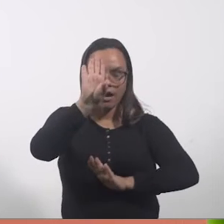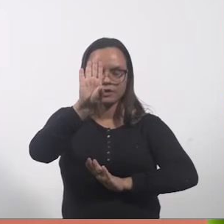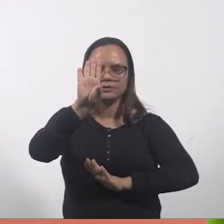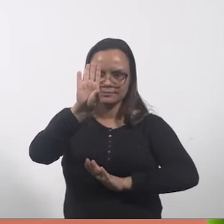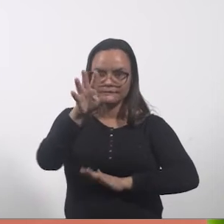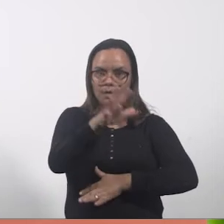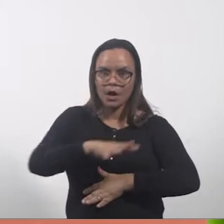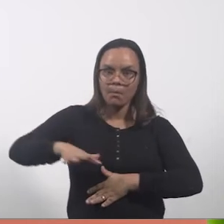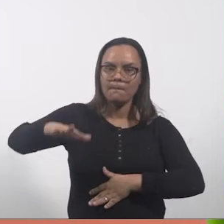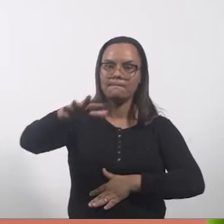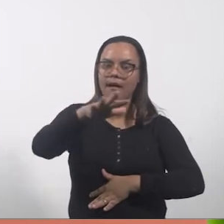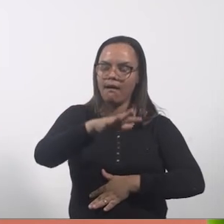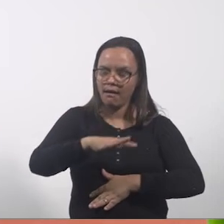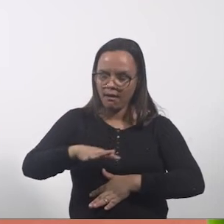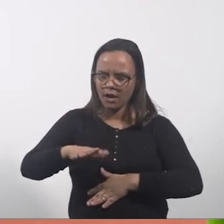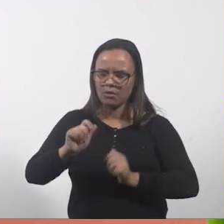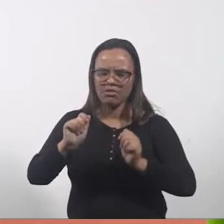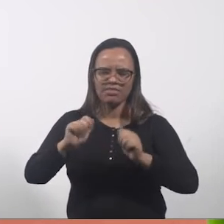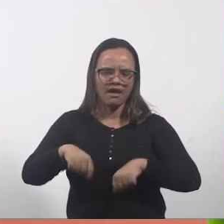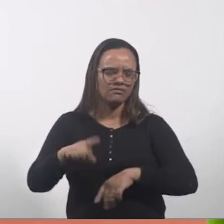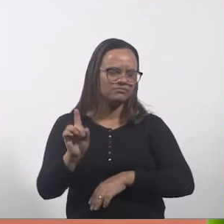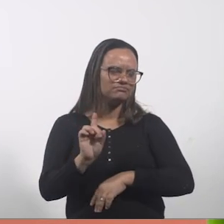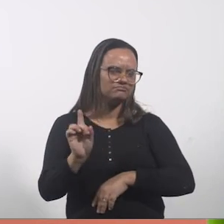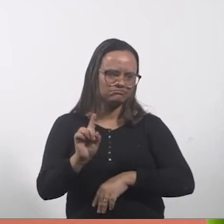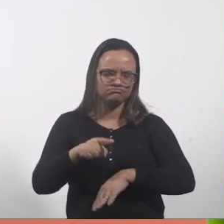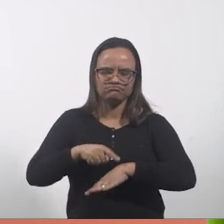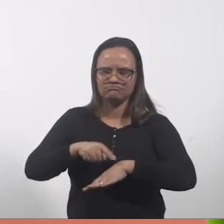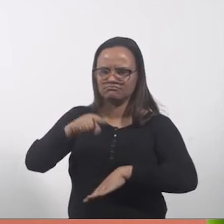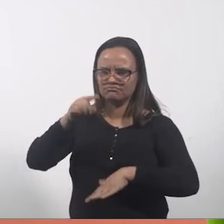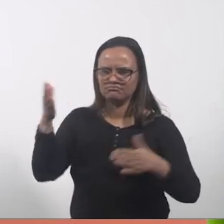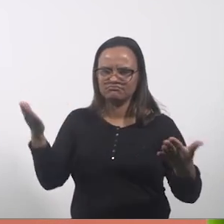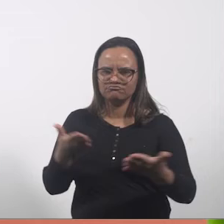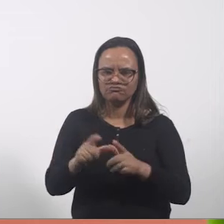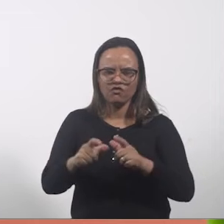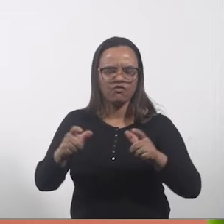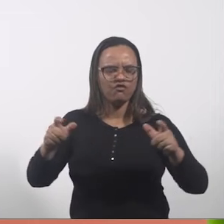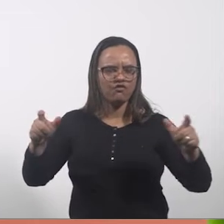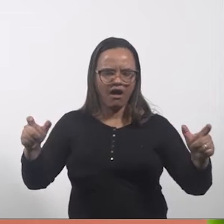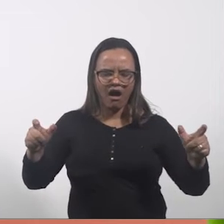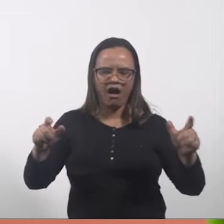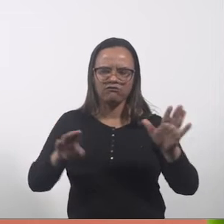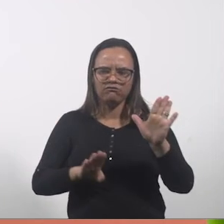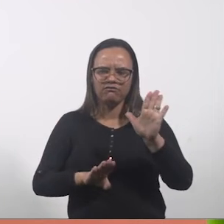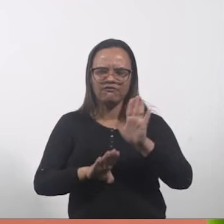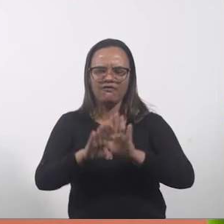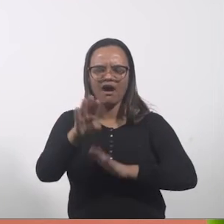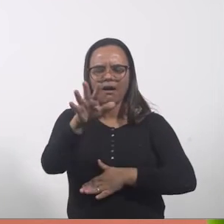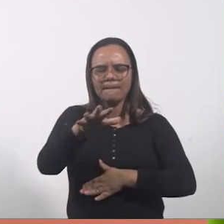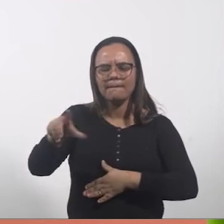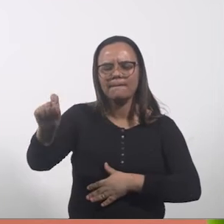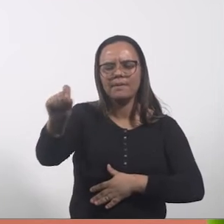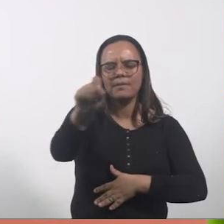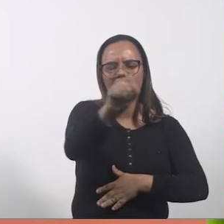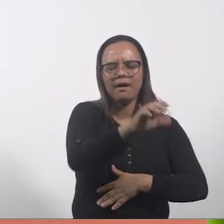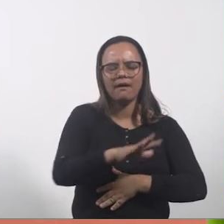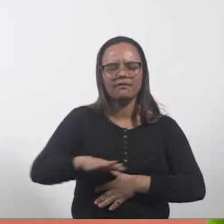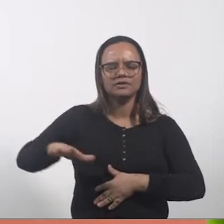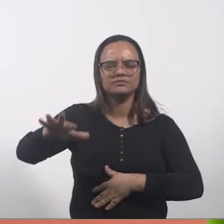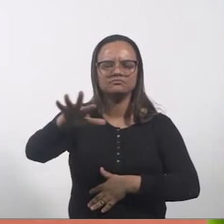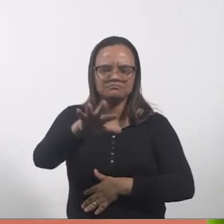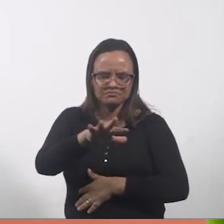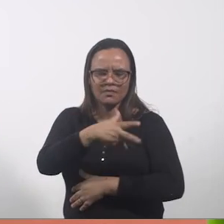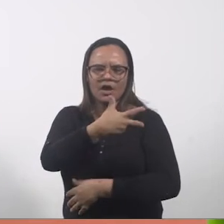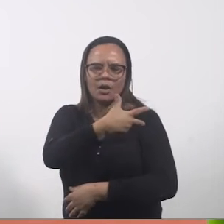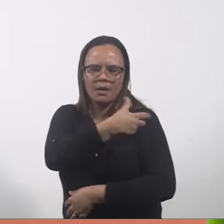desta população. Não é necessário, neste momento, ampliarmos os níveis, né, os locais de vacinação.